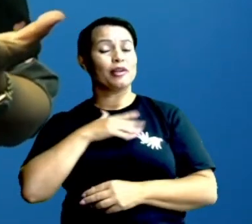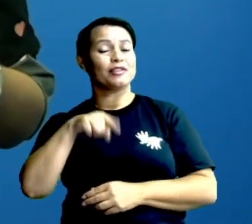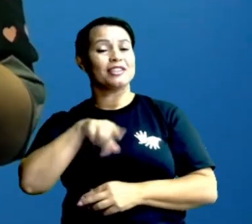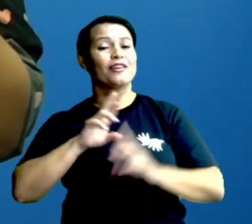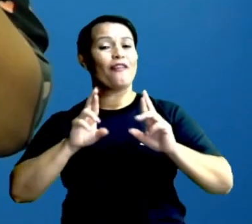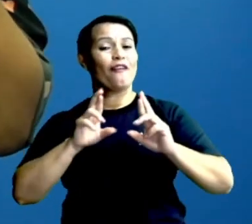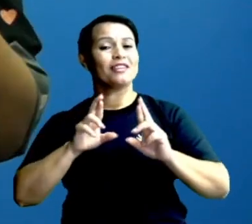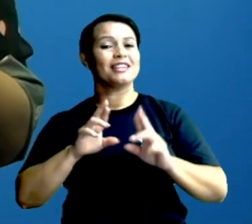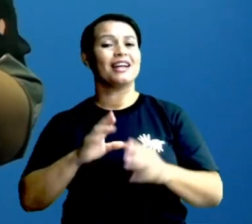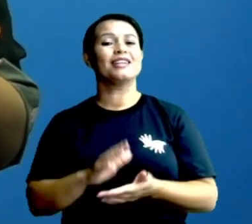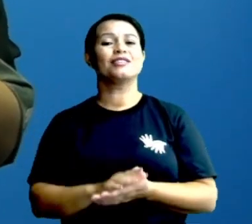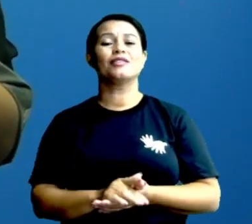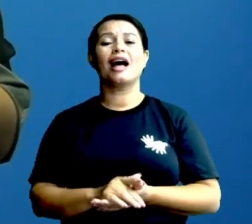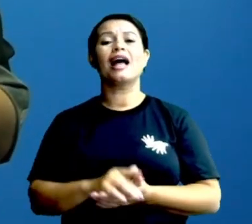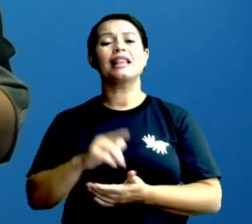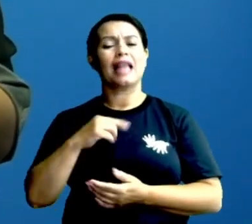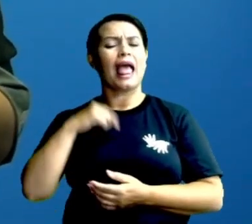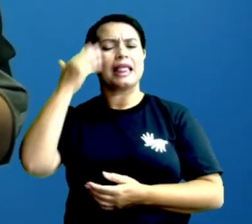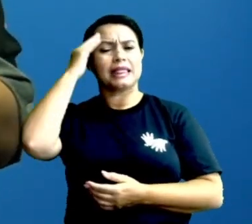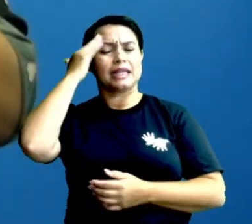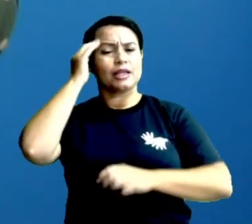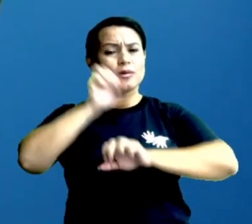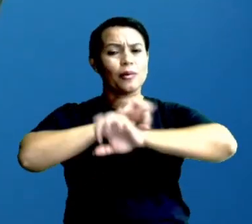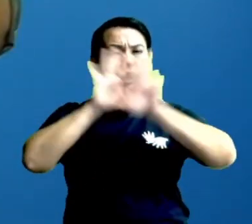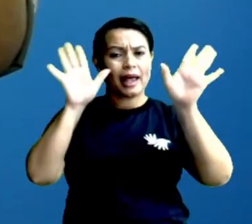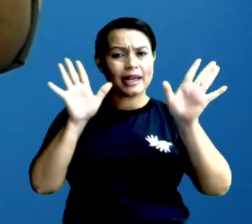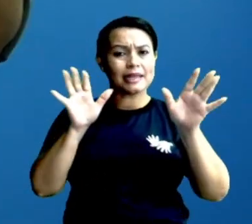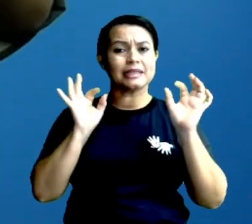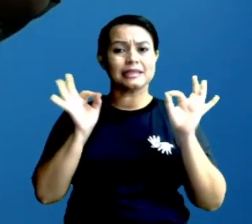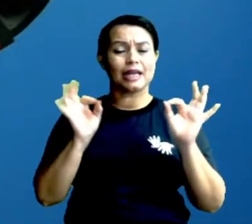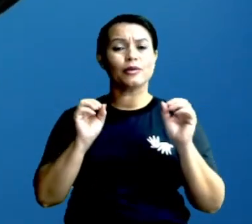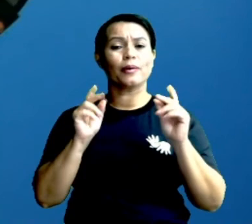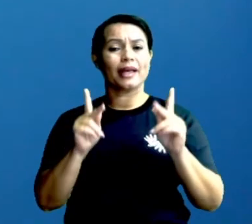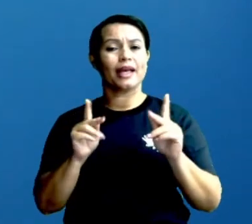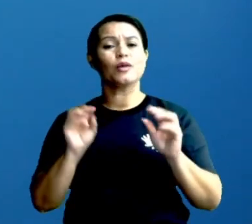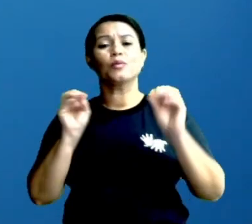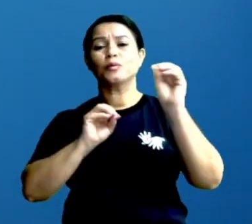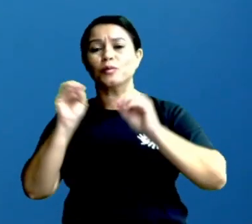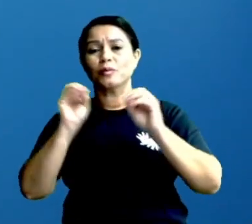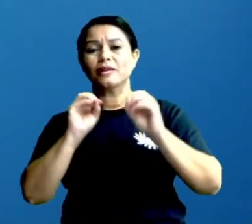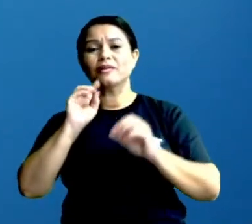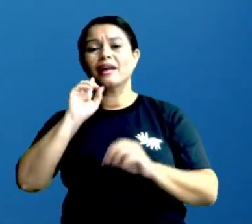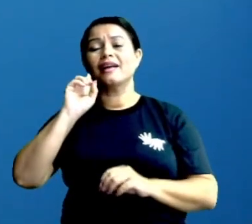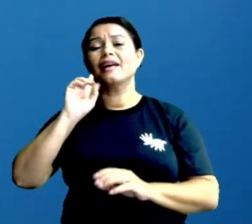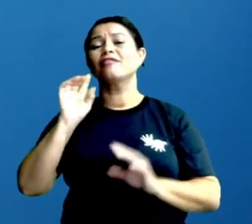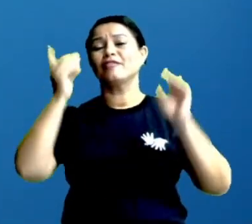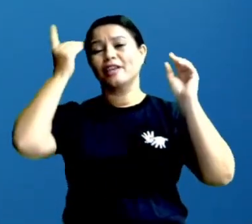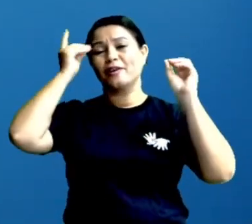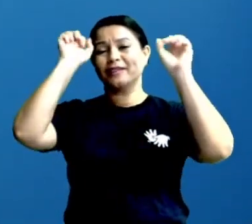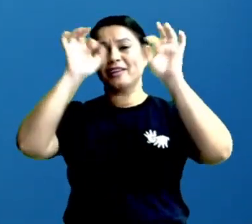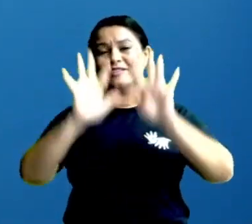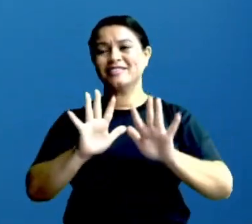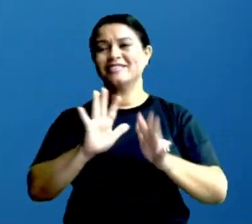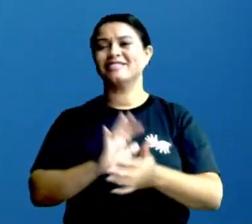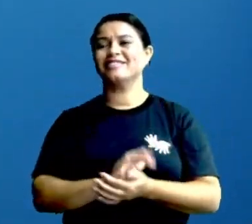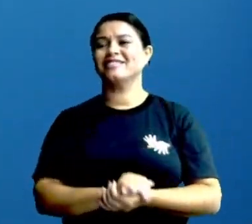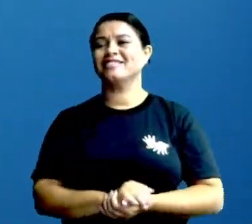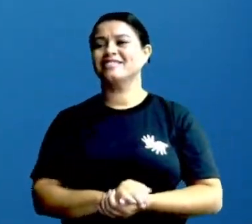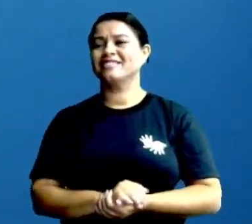tenham gostado, tenham entendido bem, direitinho, ok? Um beijo e fiquem com Deus.